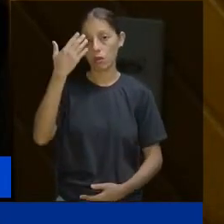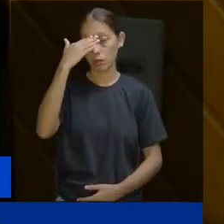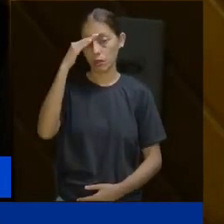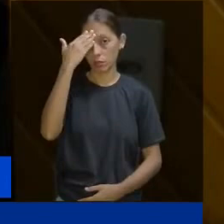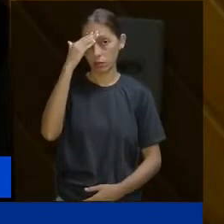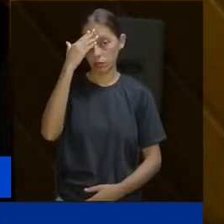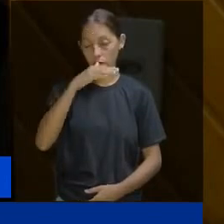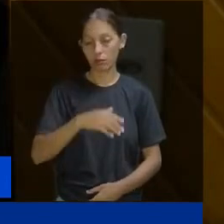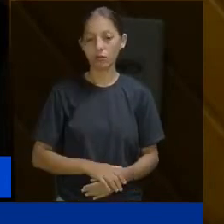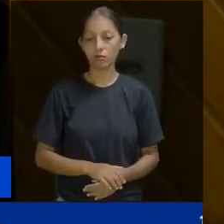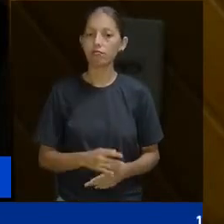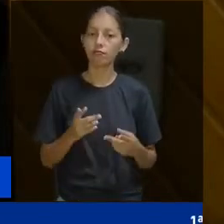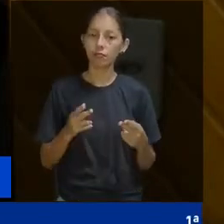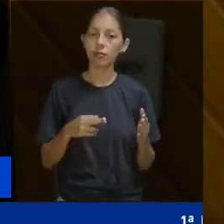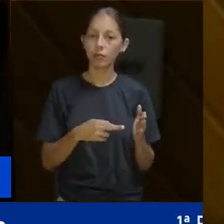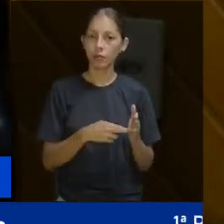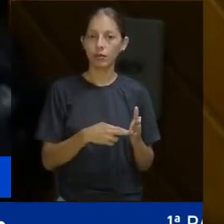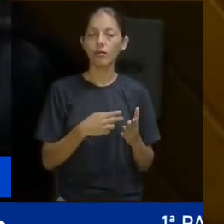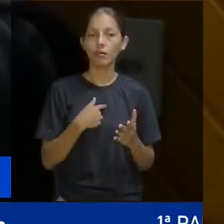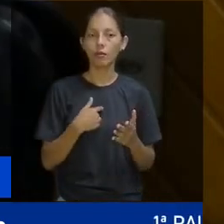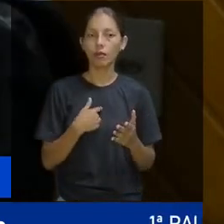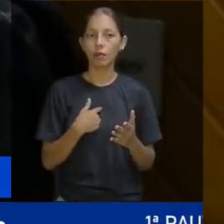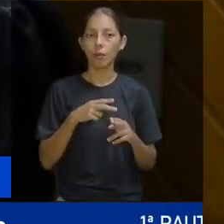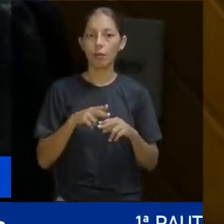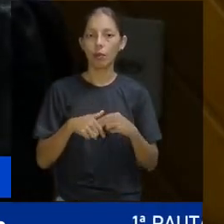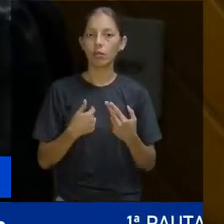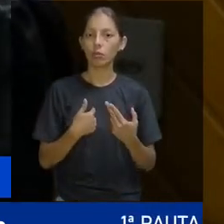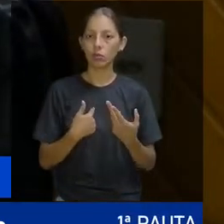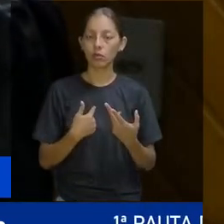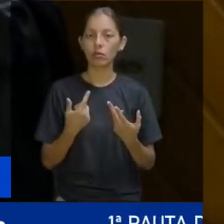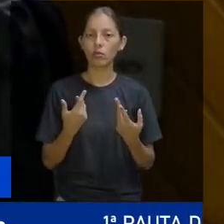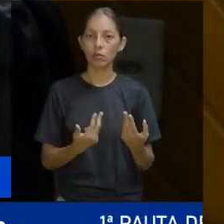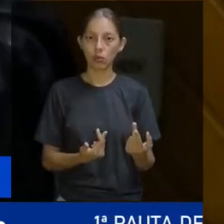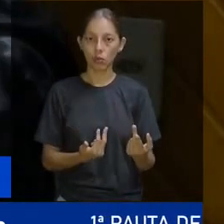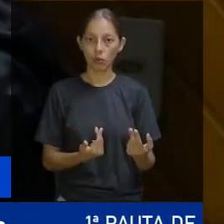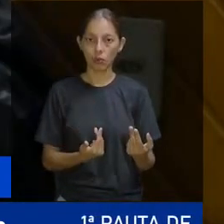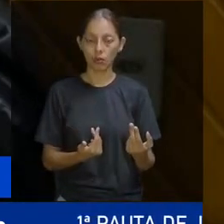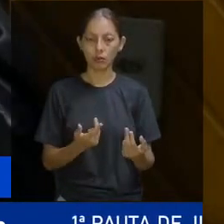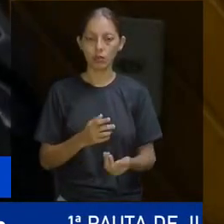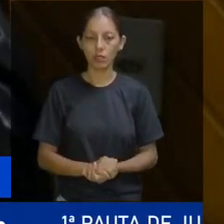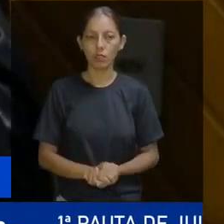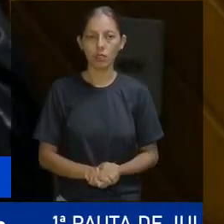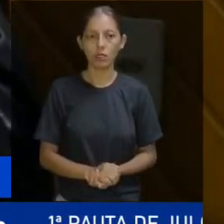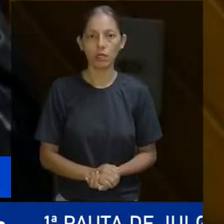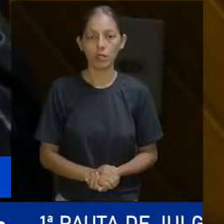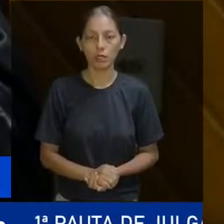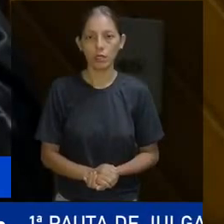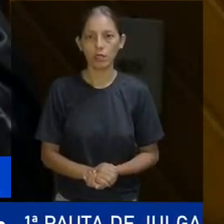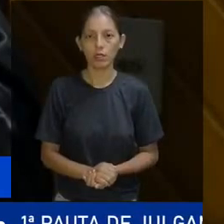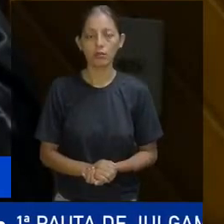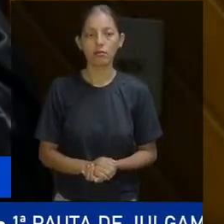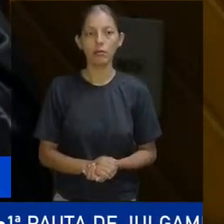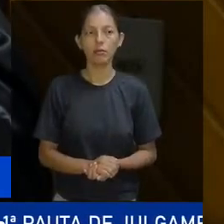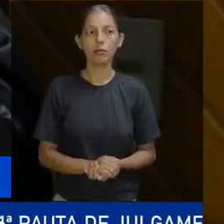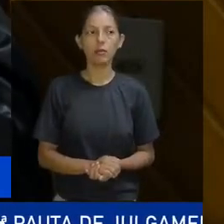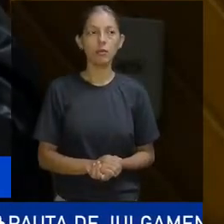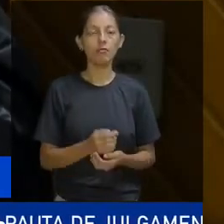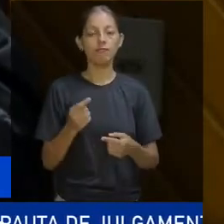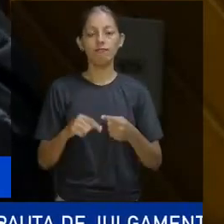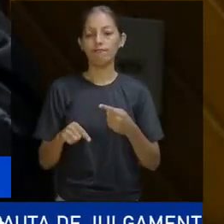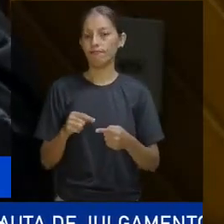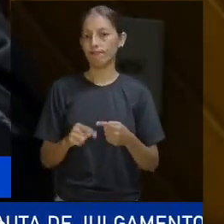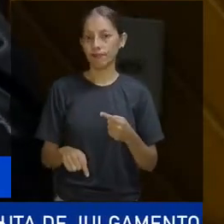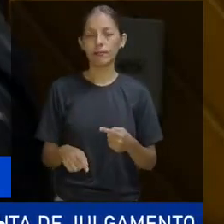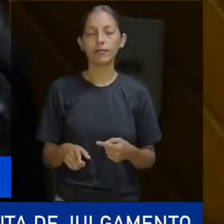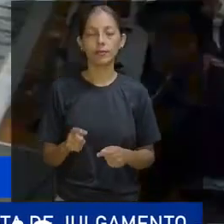do eminente relator e, portanto, eu acompanho o eminente relator nessa questão da inadequação da via